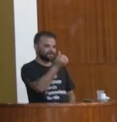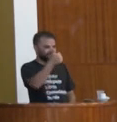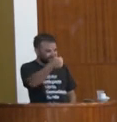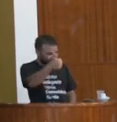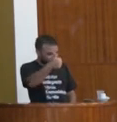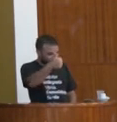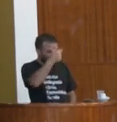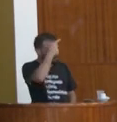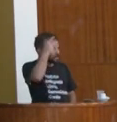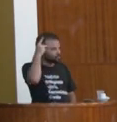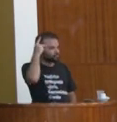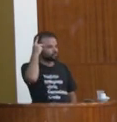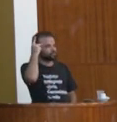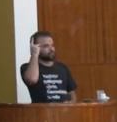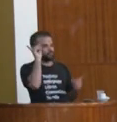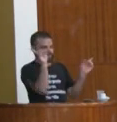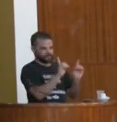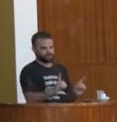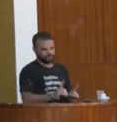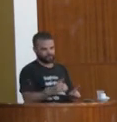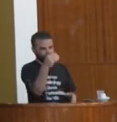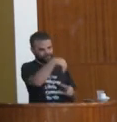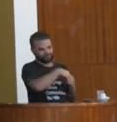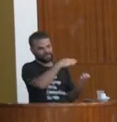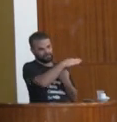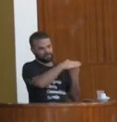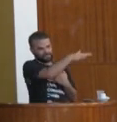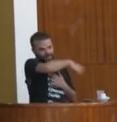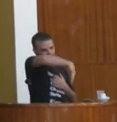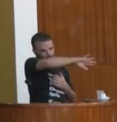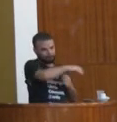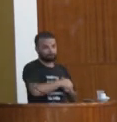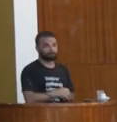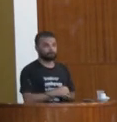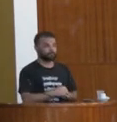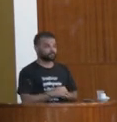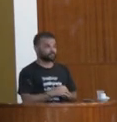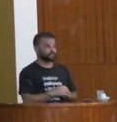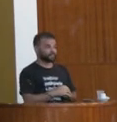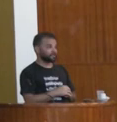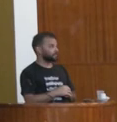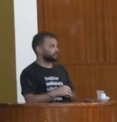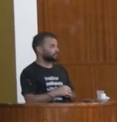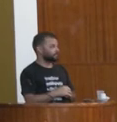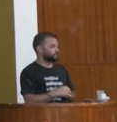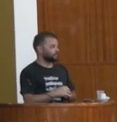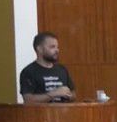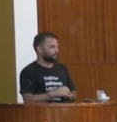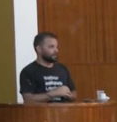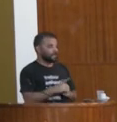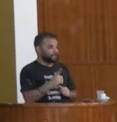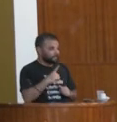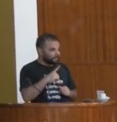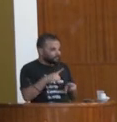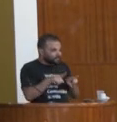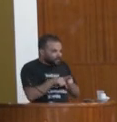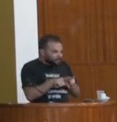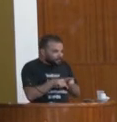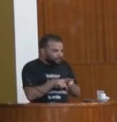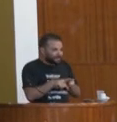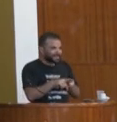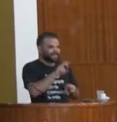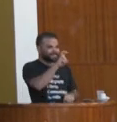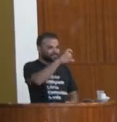2.961 pessoas com deficiência nessas empresas. E foram lavrados 593 autos de